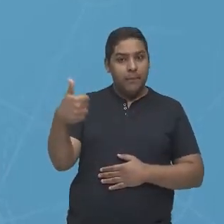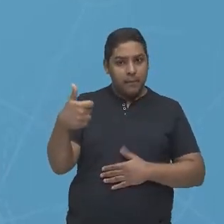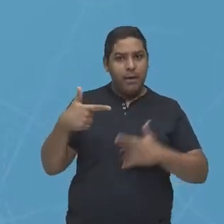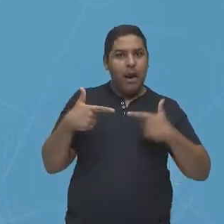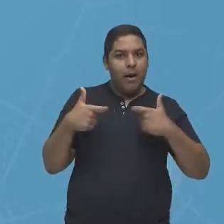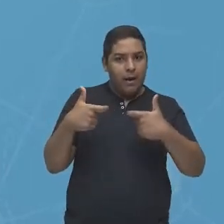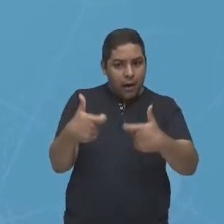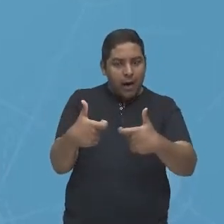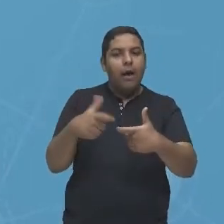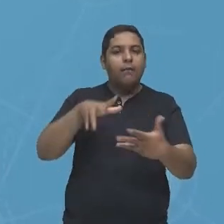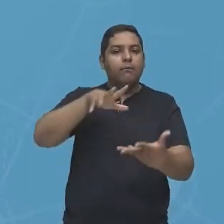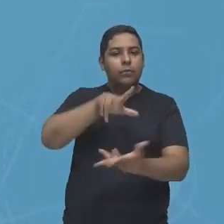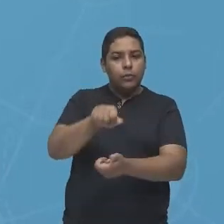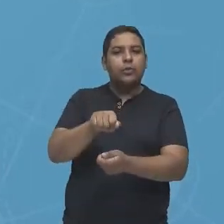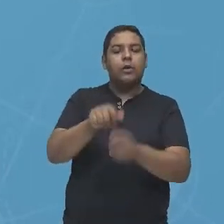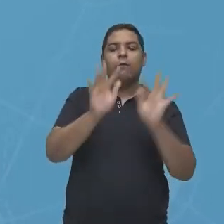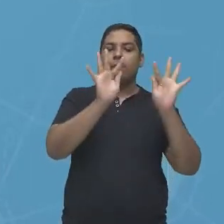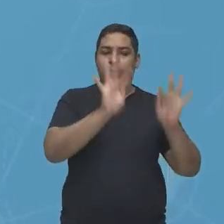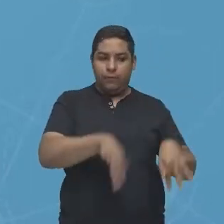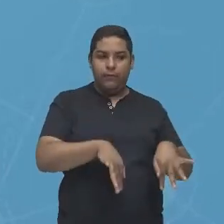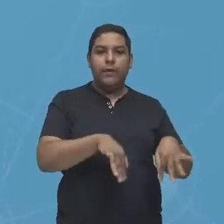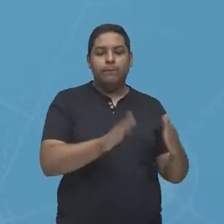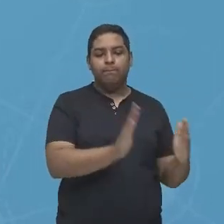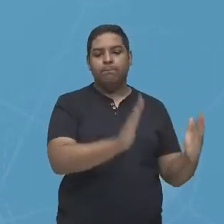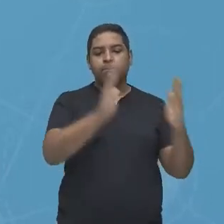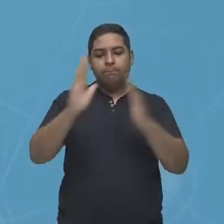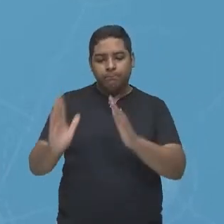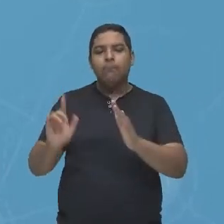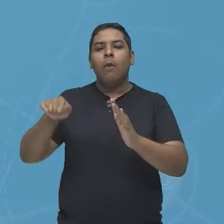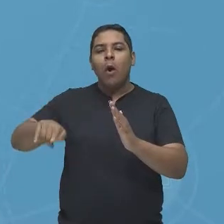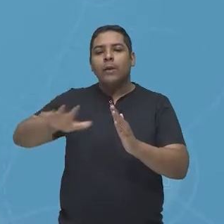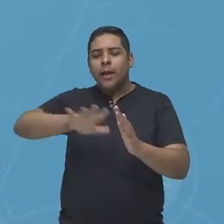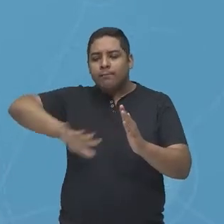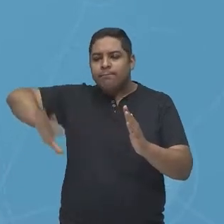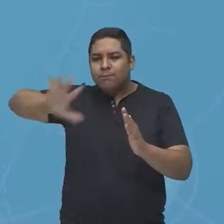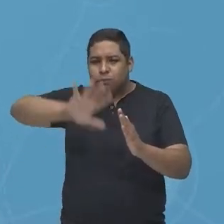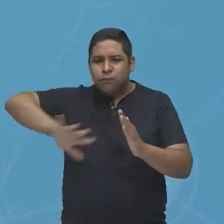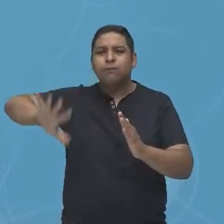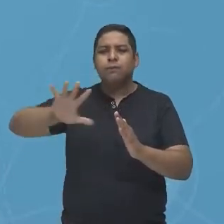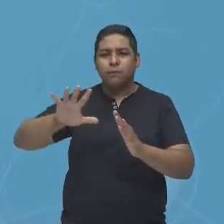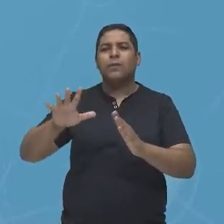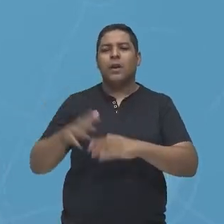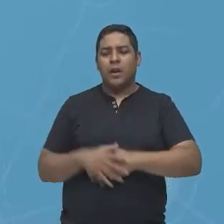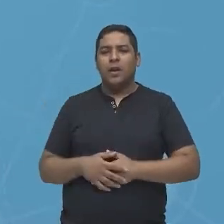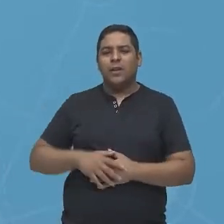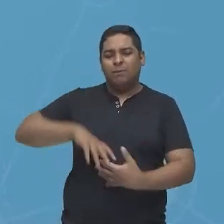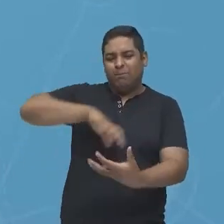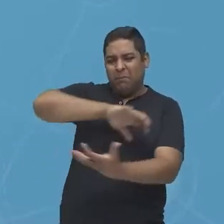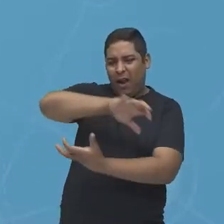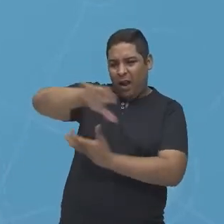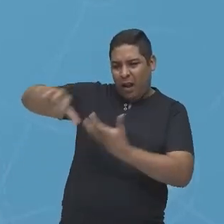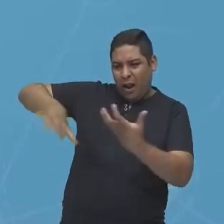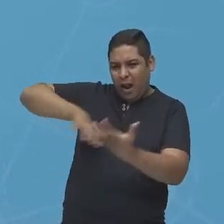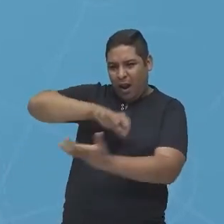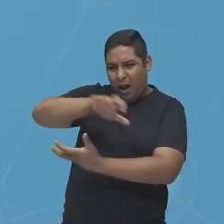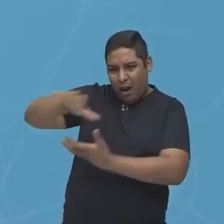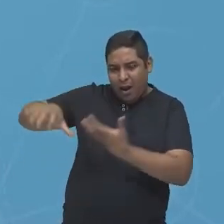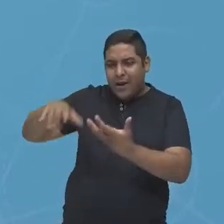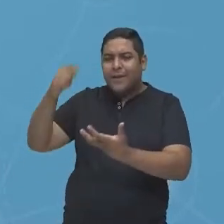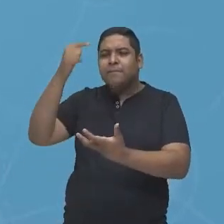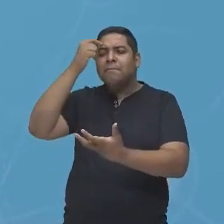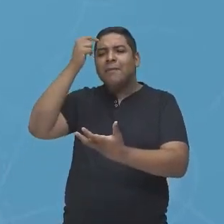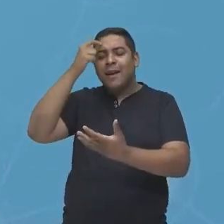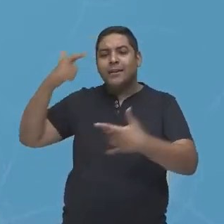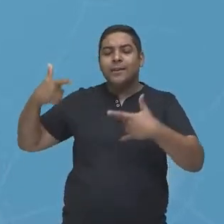terminou a Primeira Guerra Mundial e eu vou ter um cenário muito caótico na Europa, como vocês devem lembrar. Imaginem que essa guerra afligiu